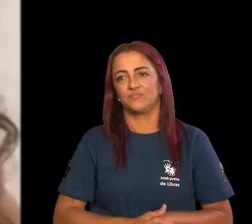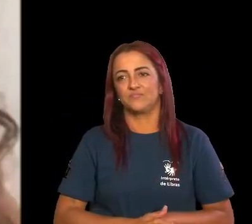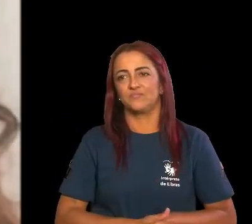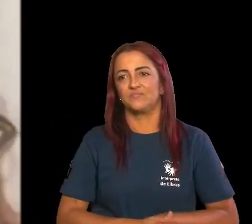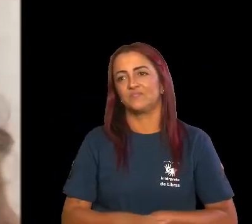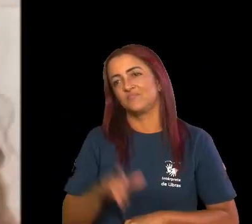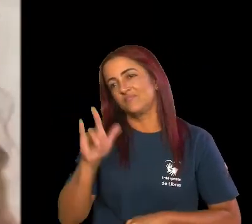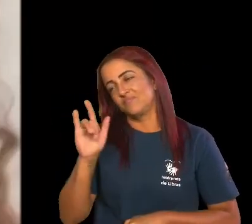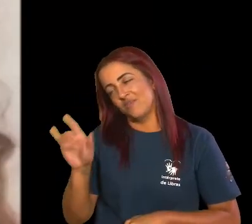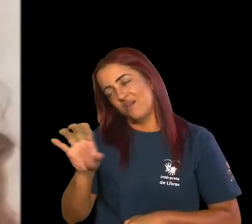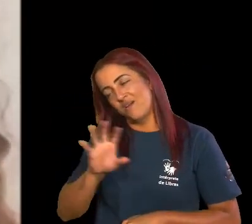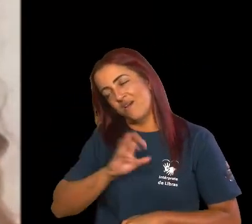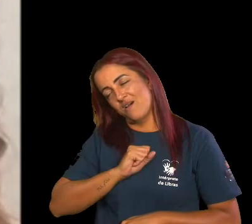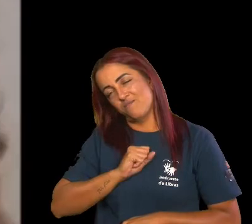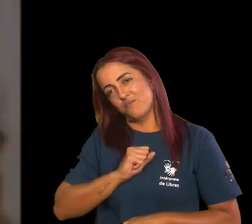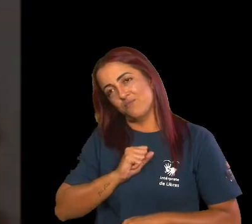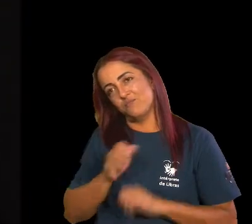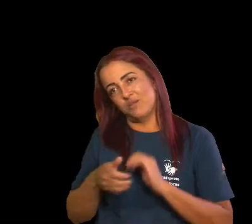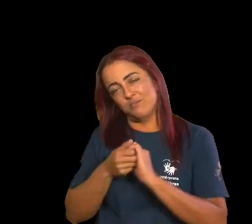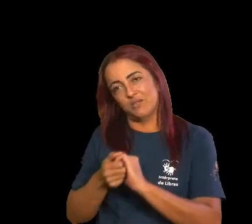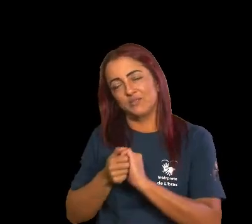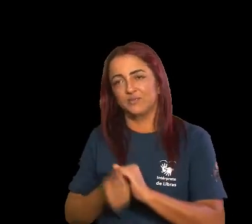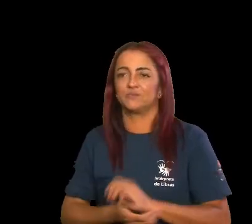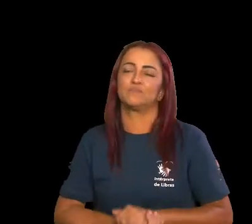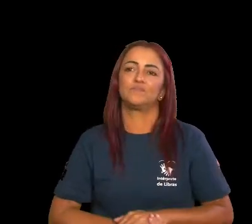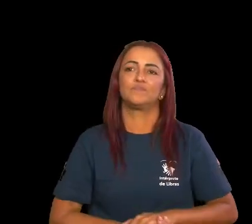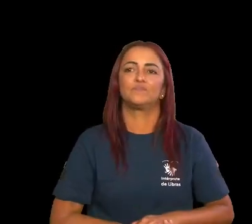Um beijo e parabéns.